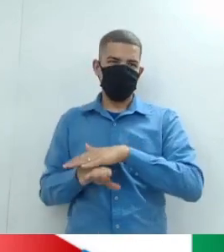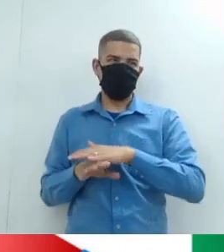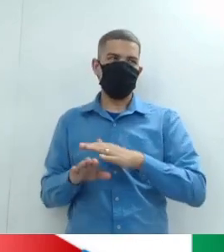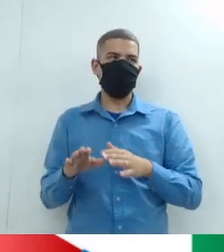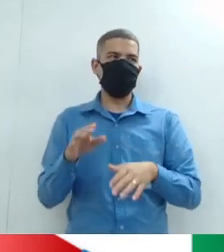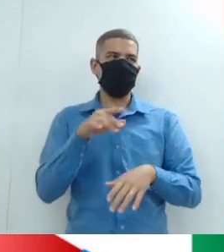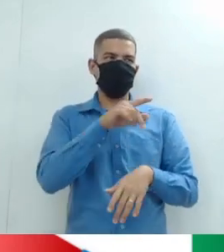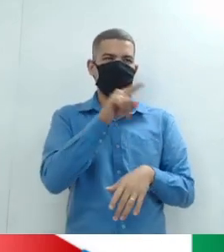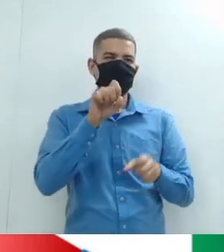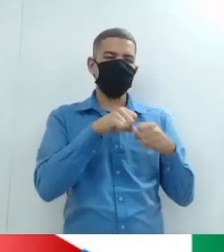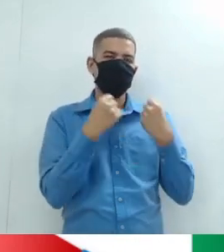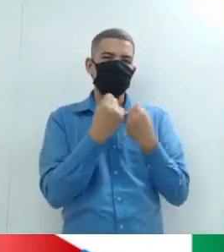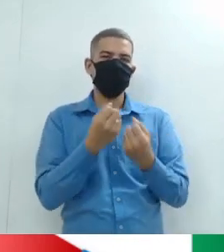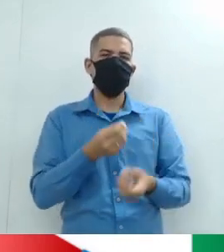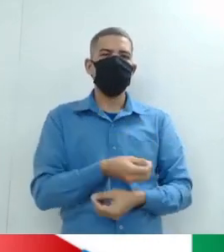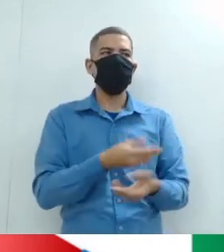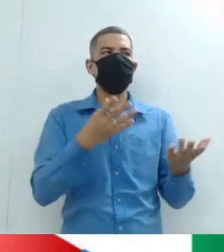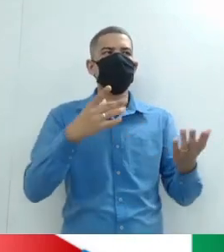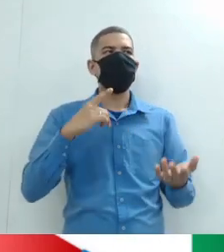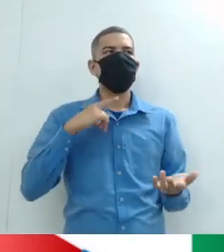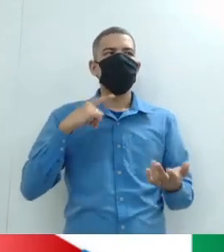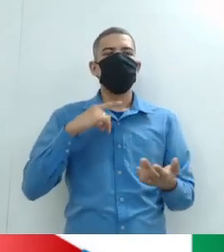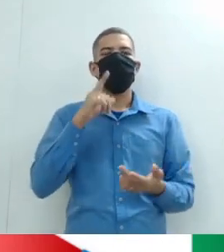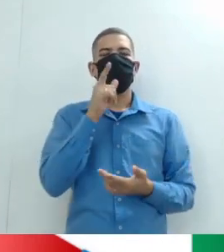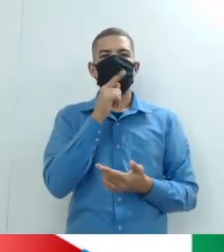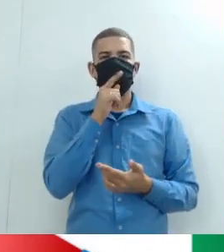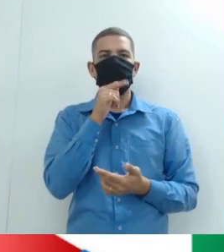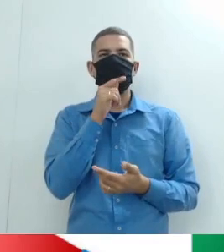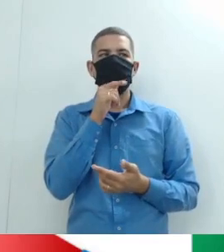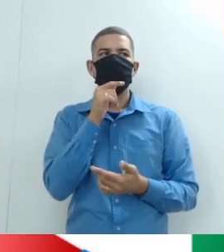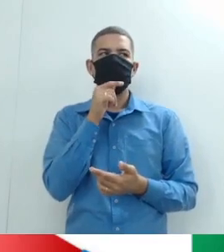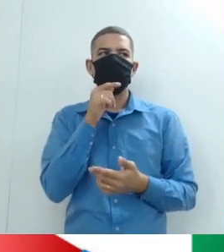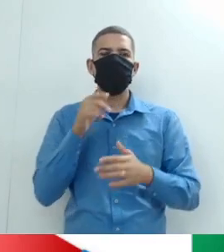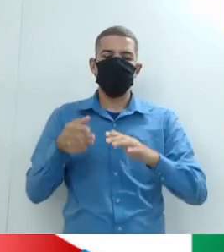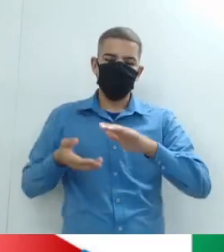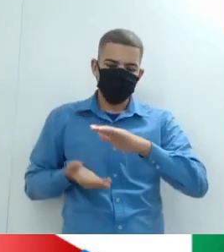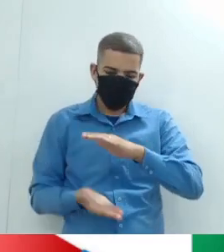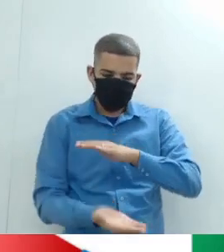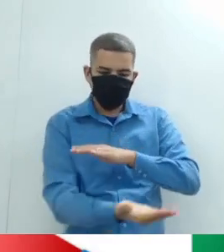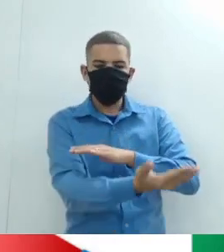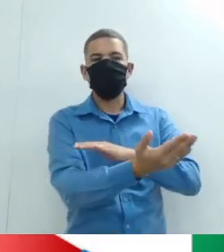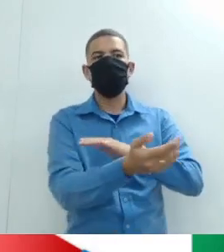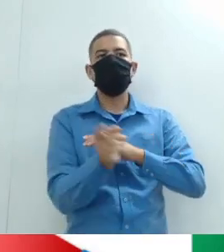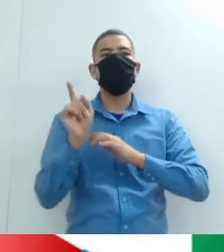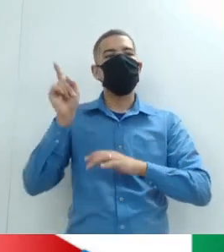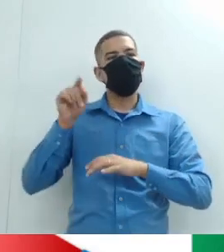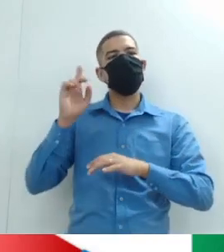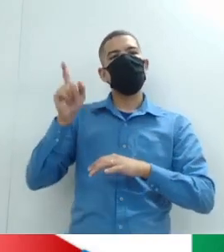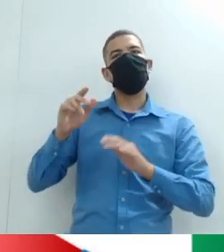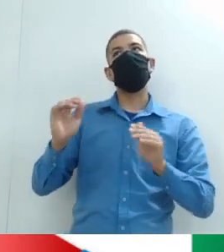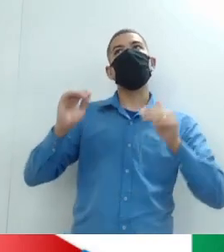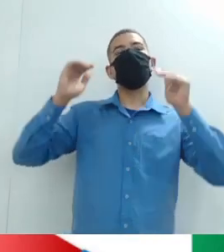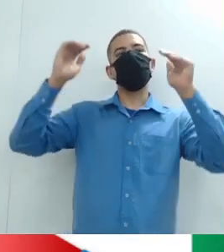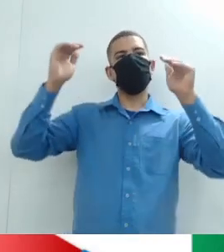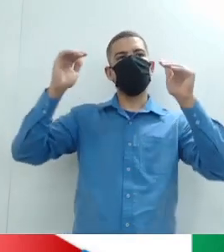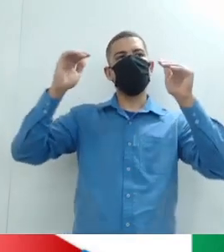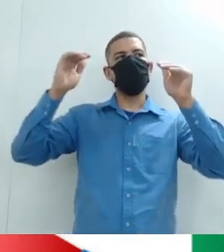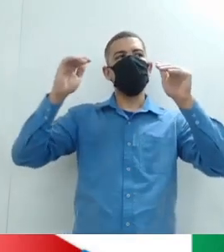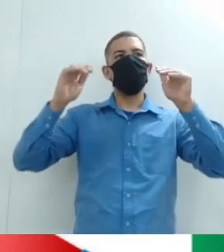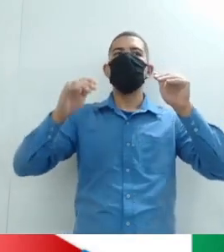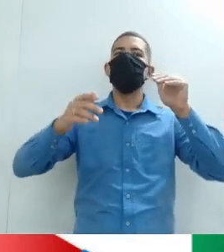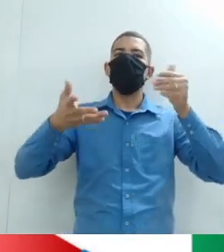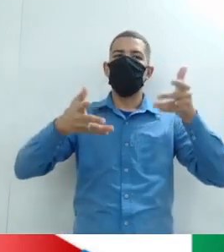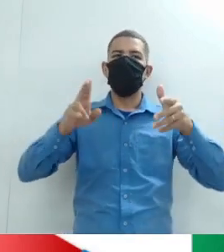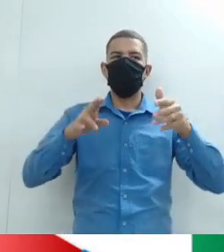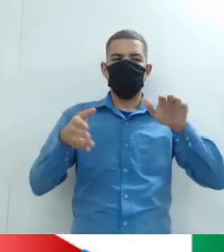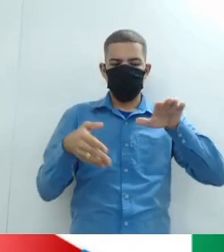que a gente usa hoje submersa, né? Hoje, por baixo da terra. Esse aí não. Eles fizeram acima